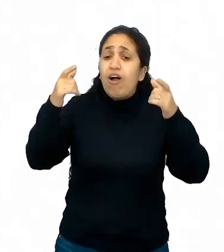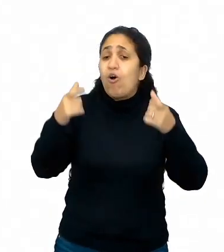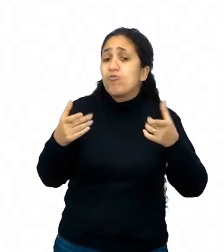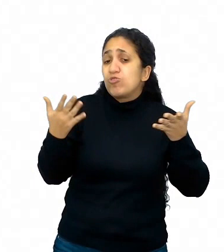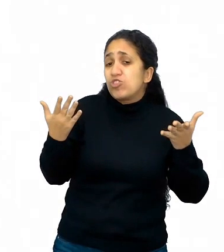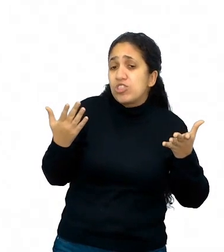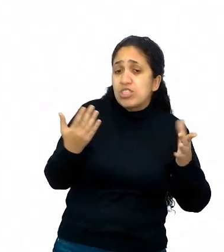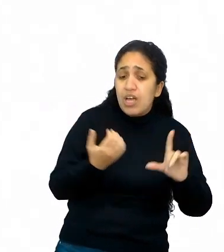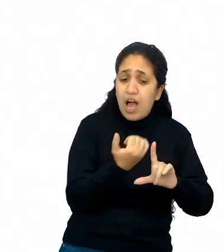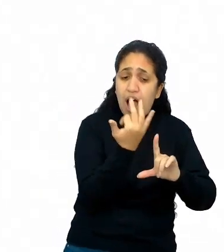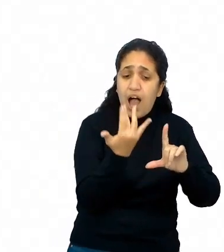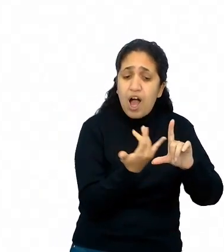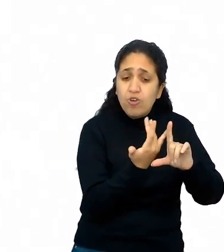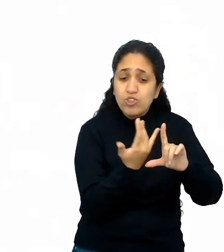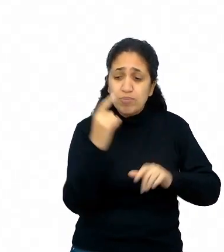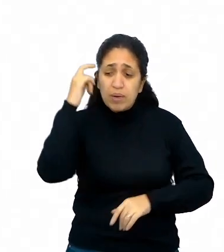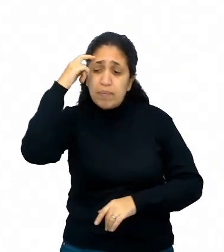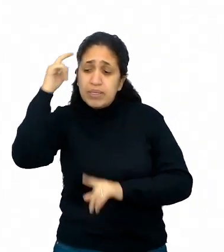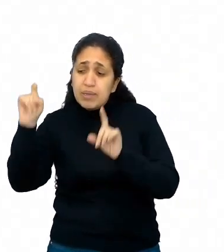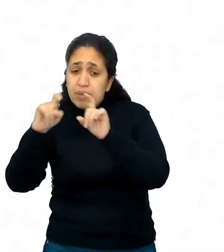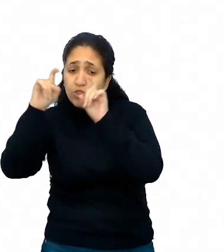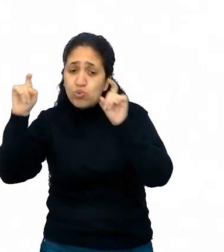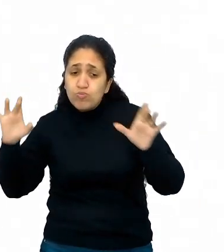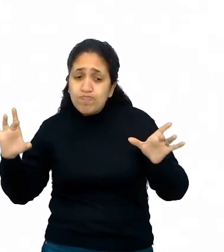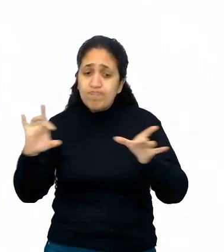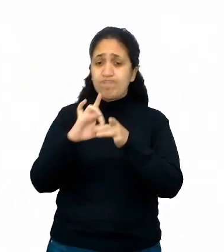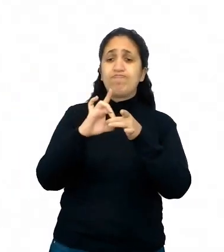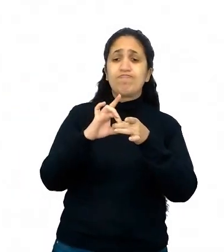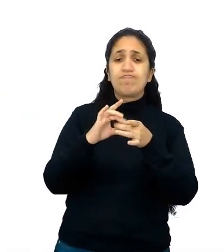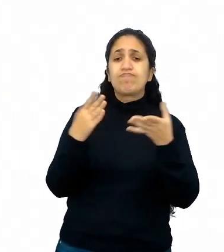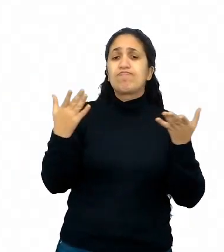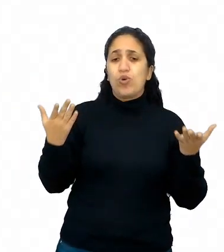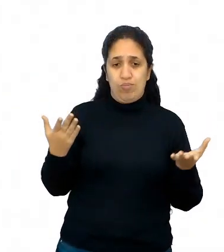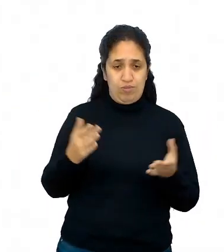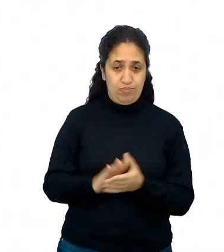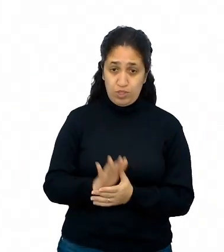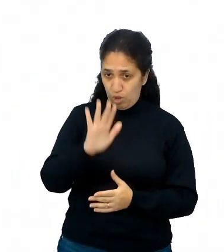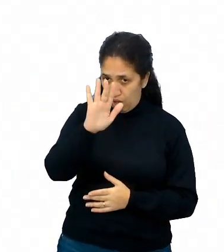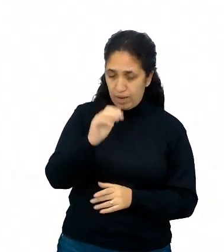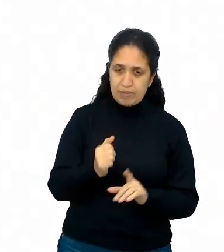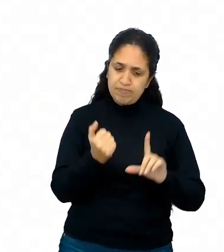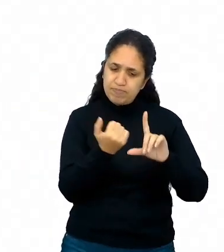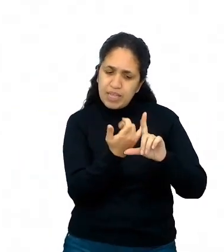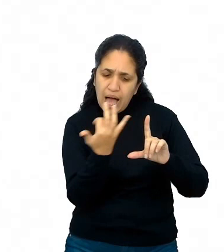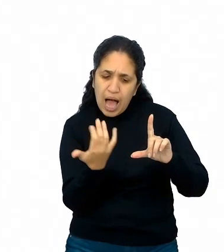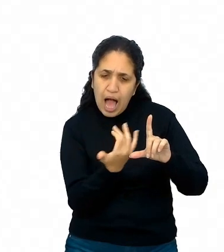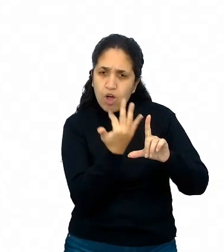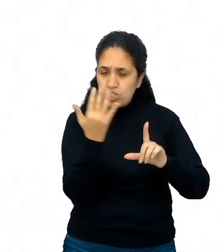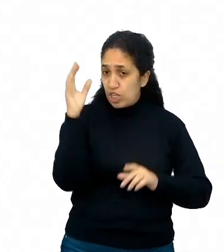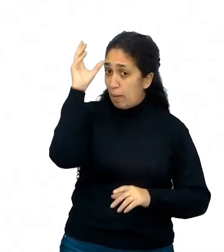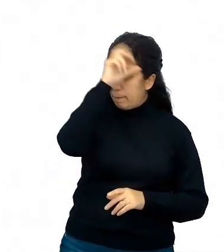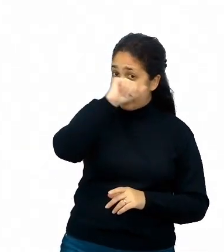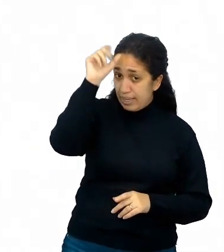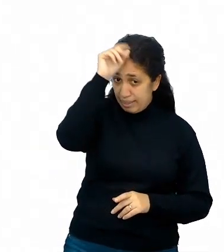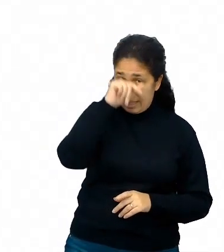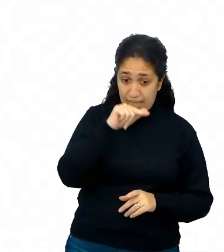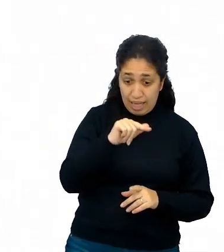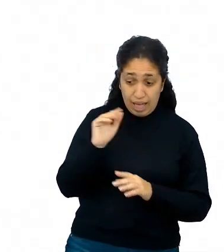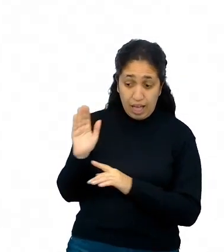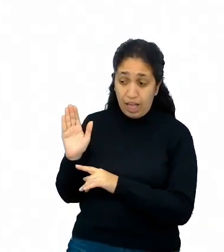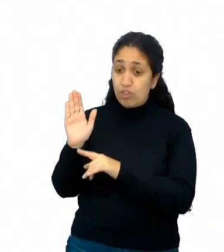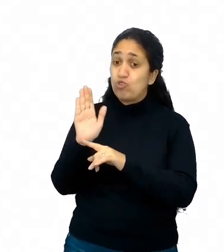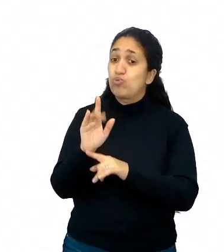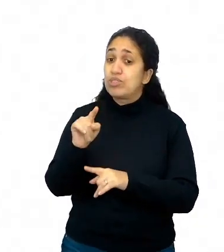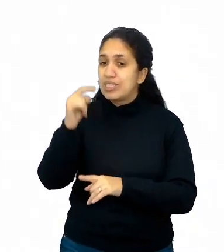pensamento computacional se encontram, né? Então, a aprendizagem da álgebra, gente, ela contribui